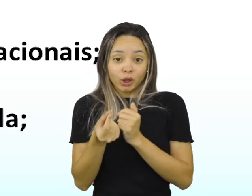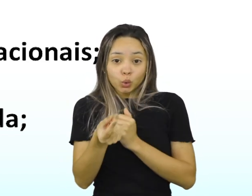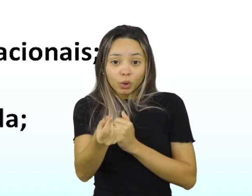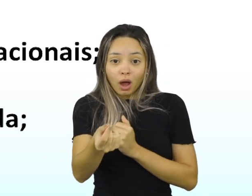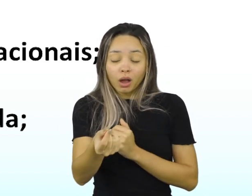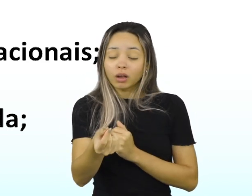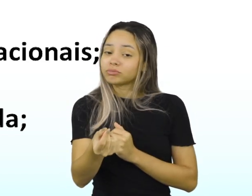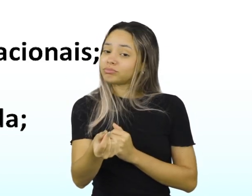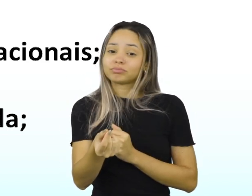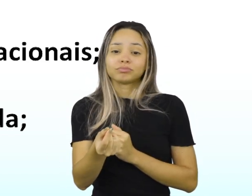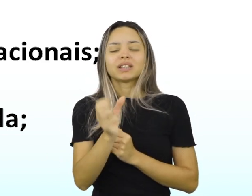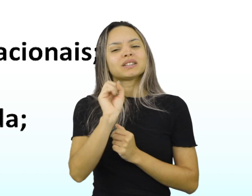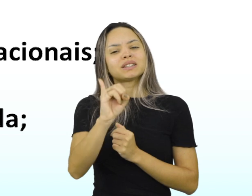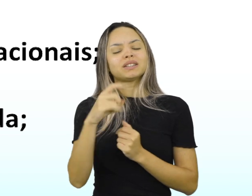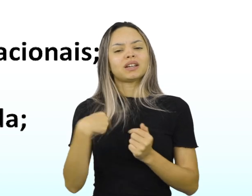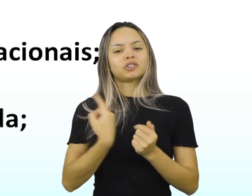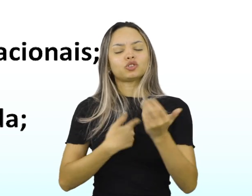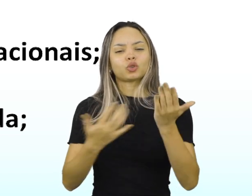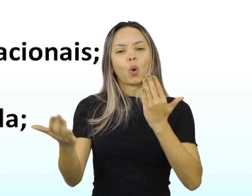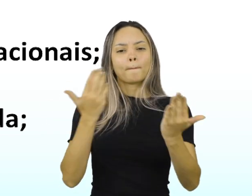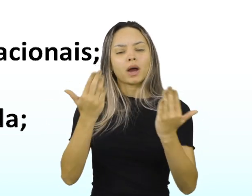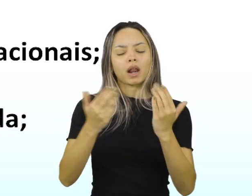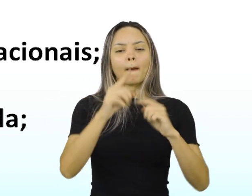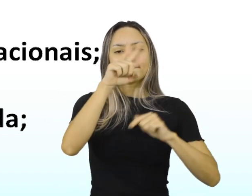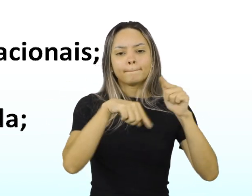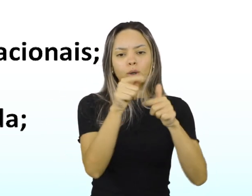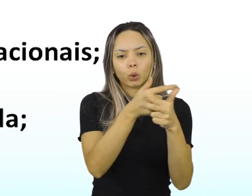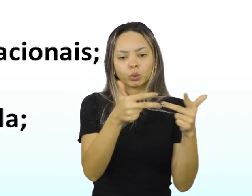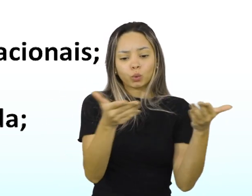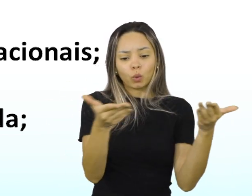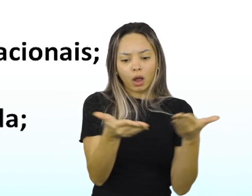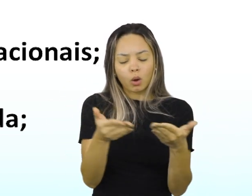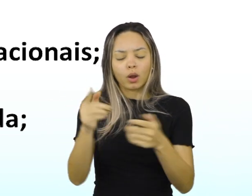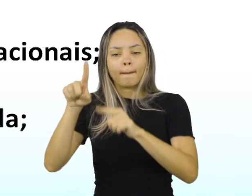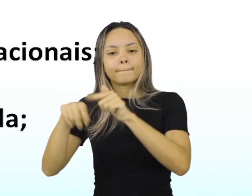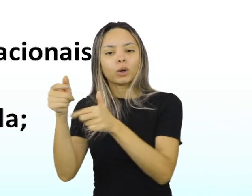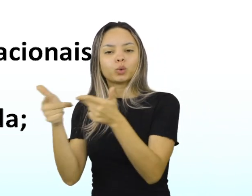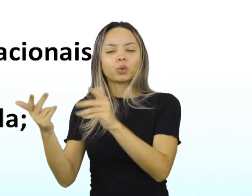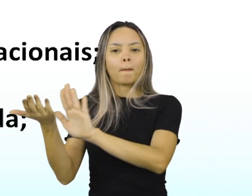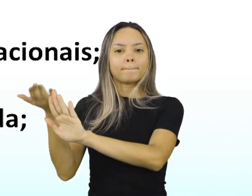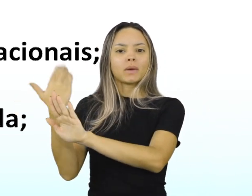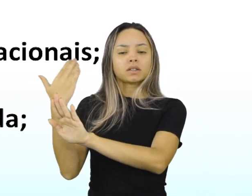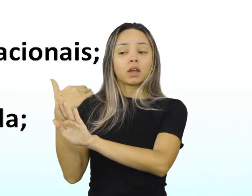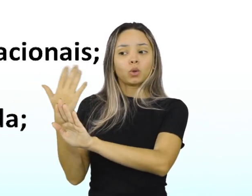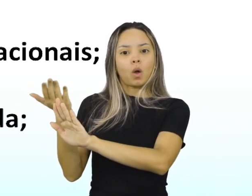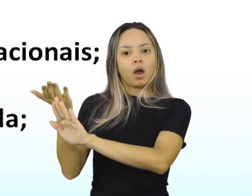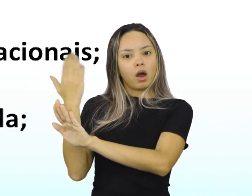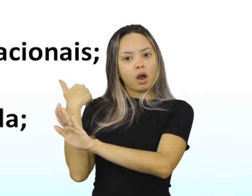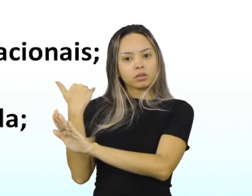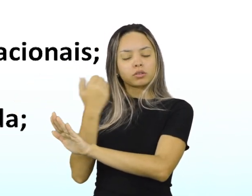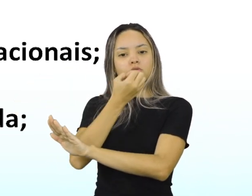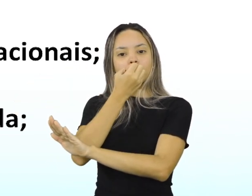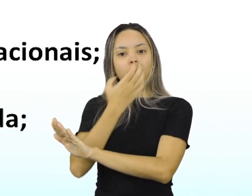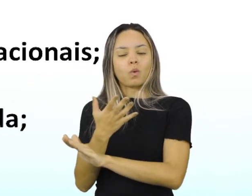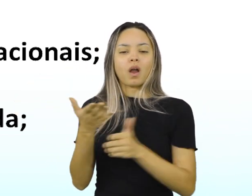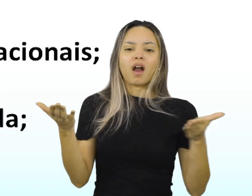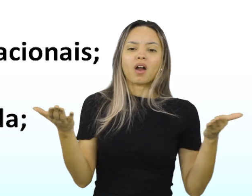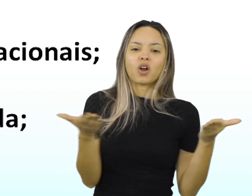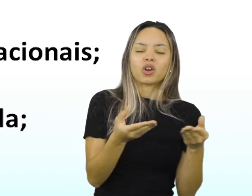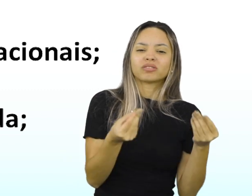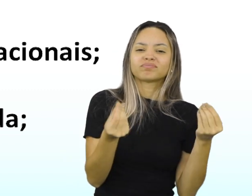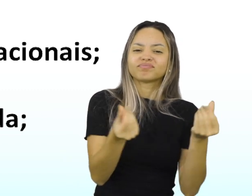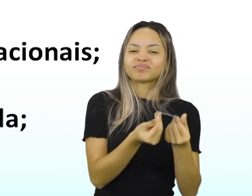sempre? Então não dá, né? Se você comparar alguns produtos do passado com os produtos atuais, os produtos de hoje eles são feitos para